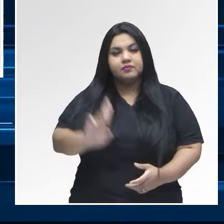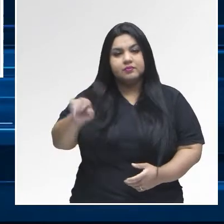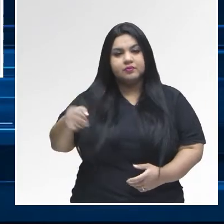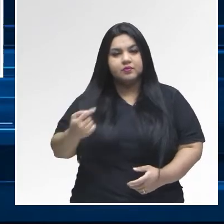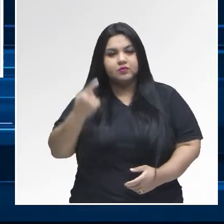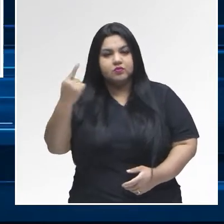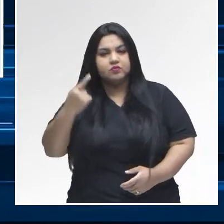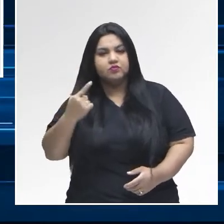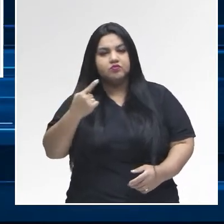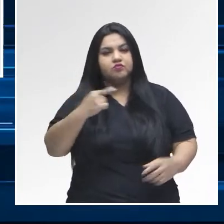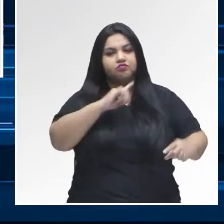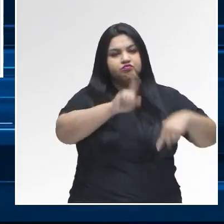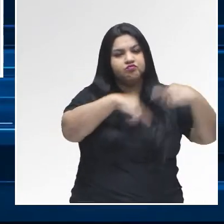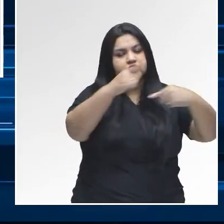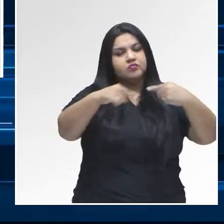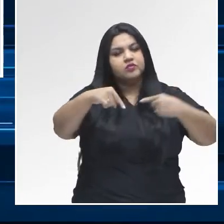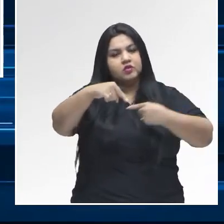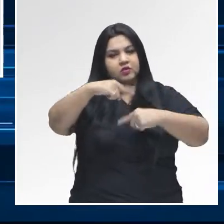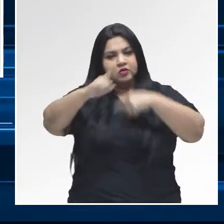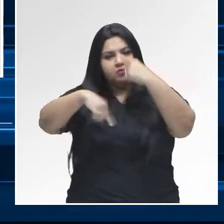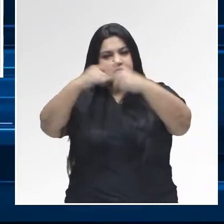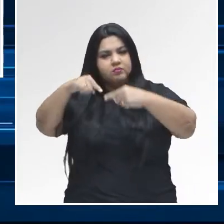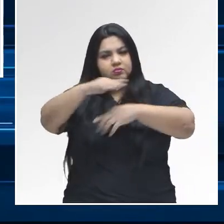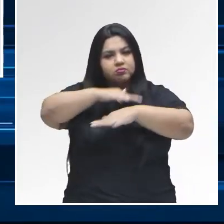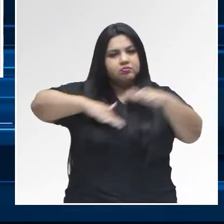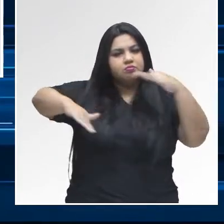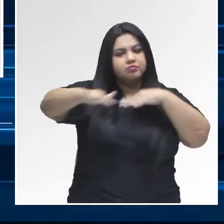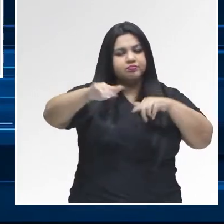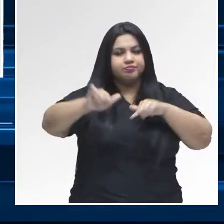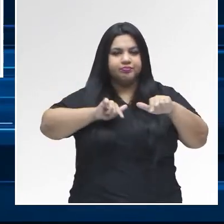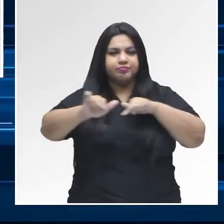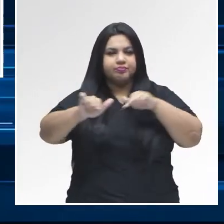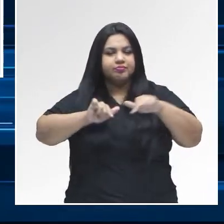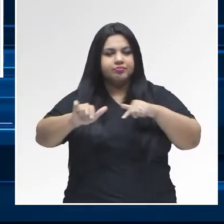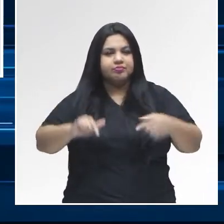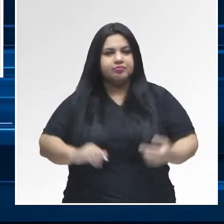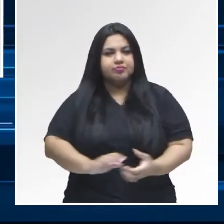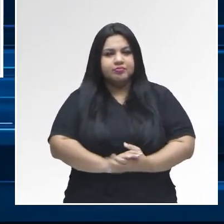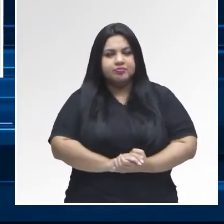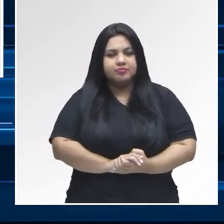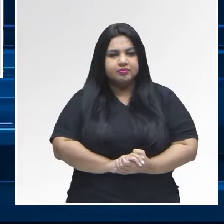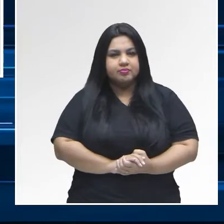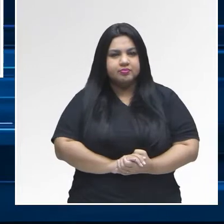Unidade 1. Produção, circulação e trabalho.